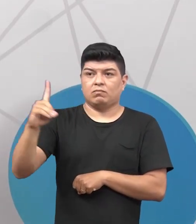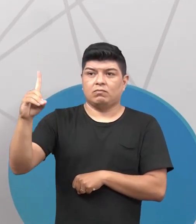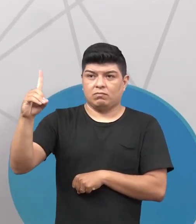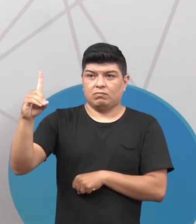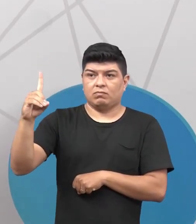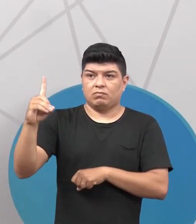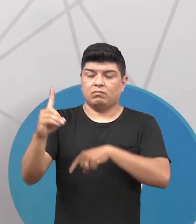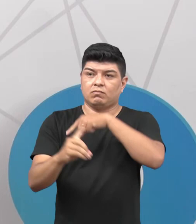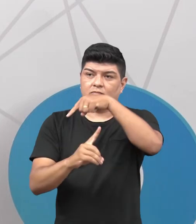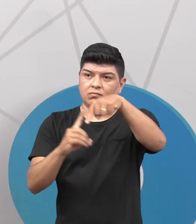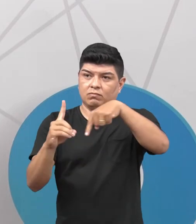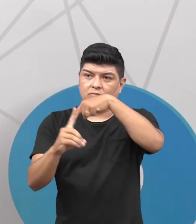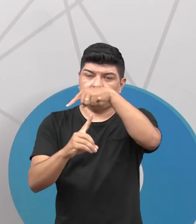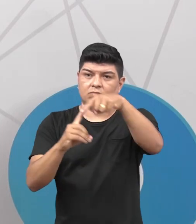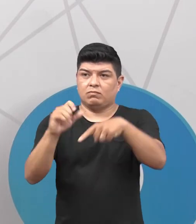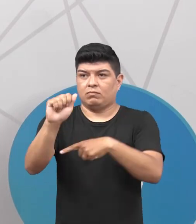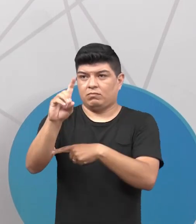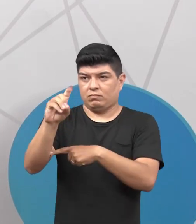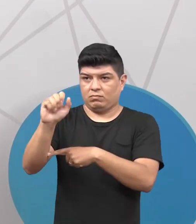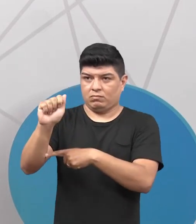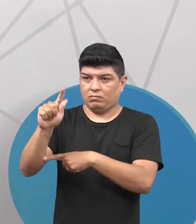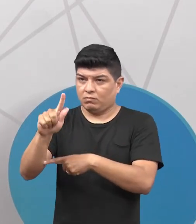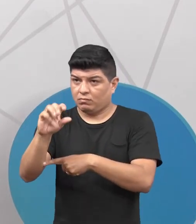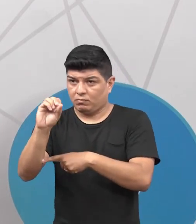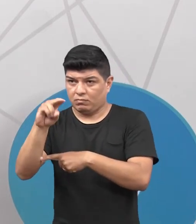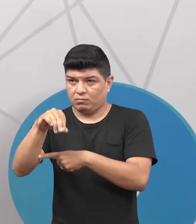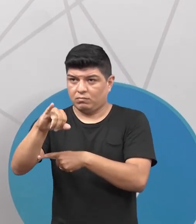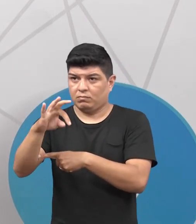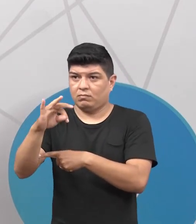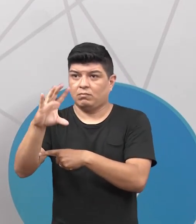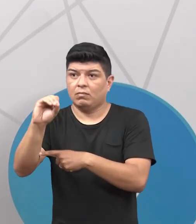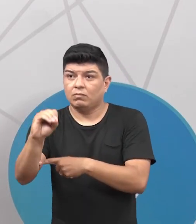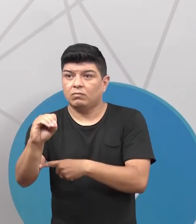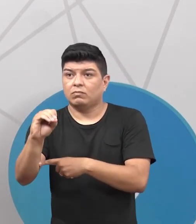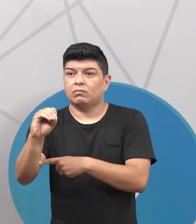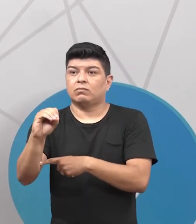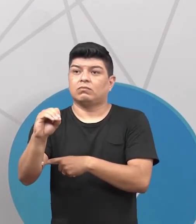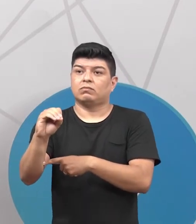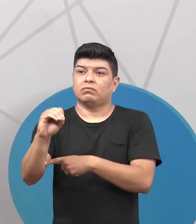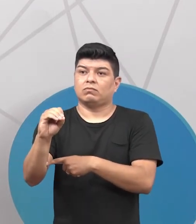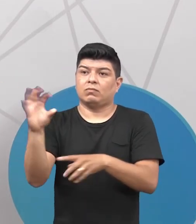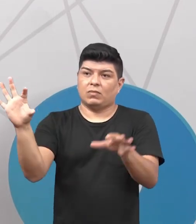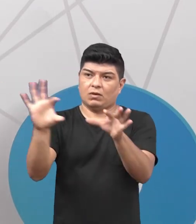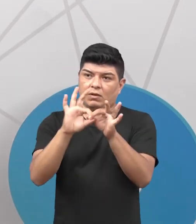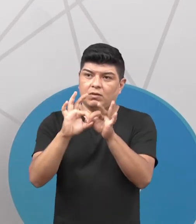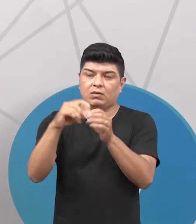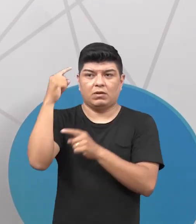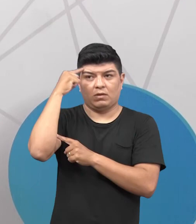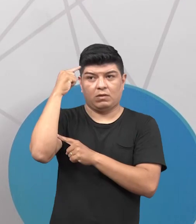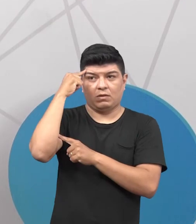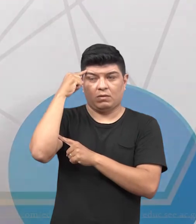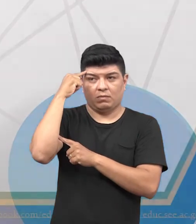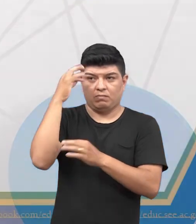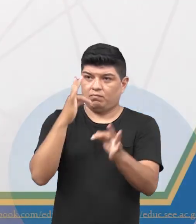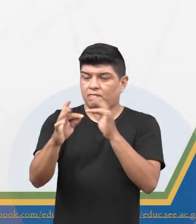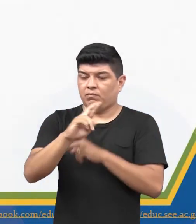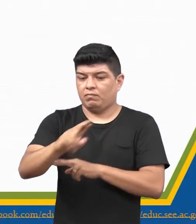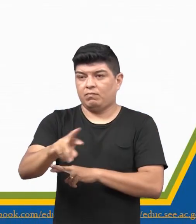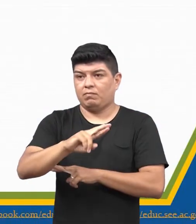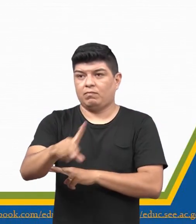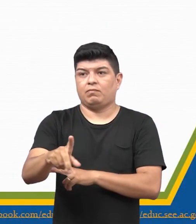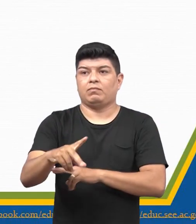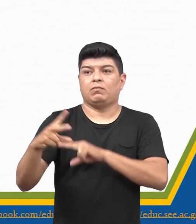Santo Agostinho na Idade Média. Então, também não está ligado ao pensamento metafísico, e sim ao